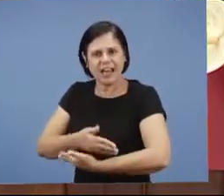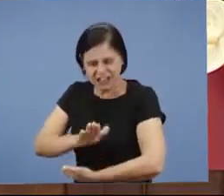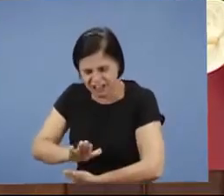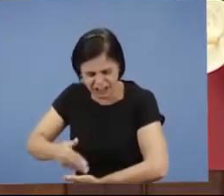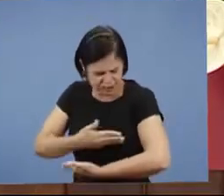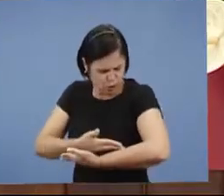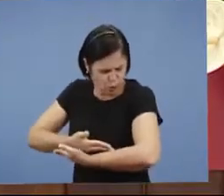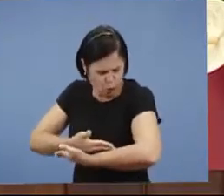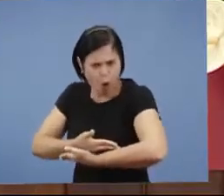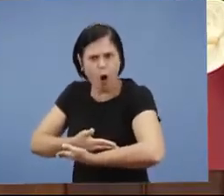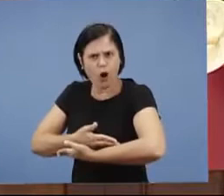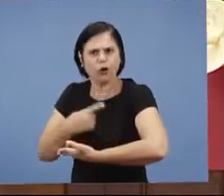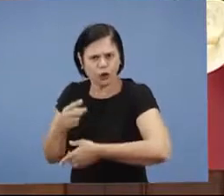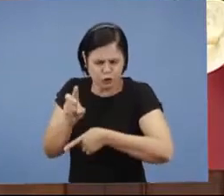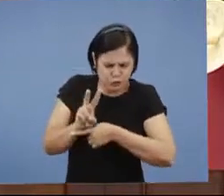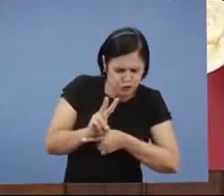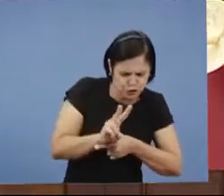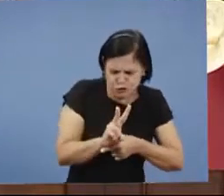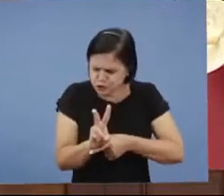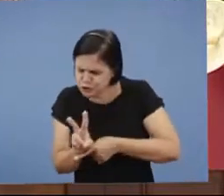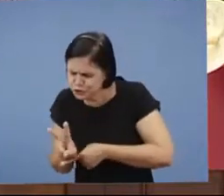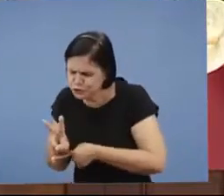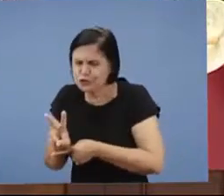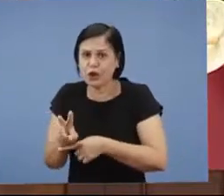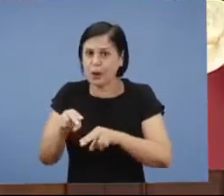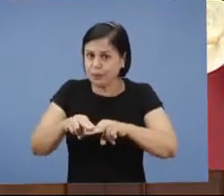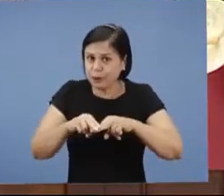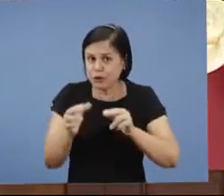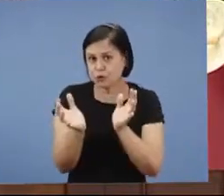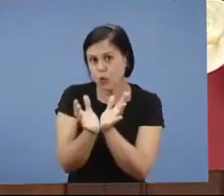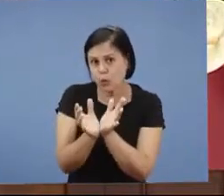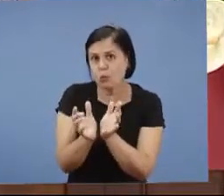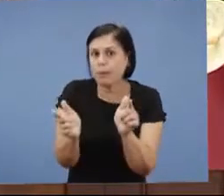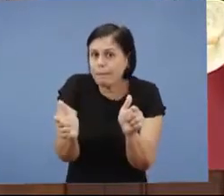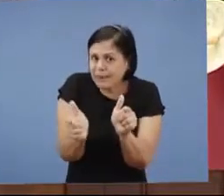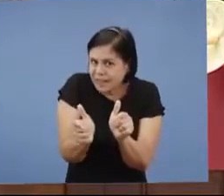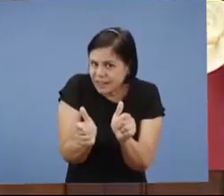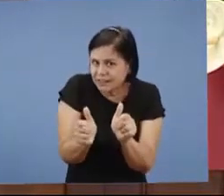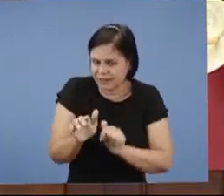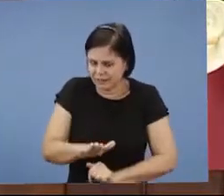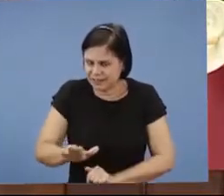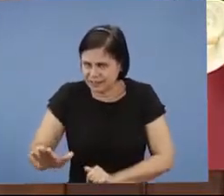pouquinho, né, o adolescente. Então, nós temos para cada um deles